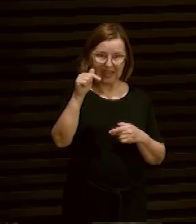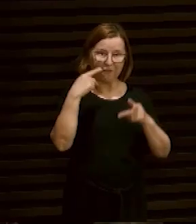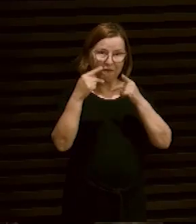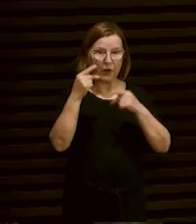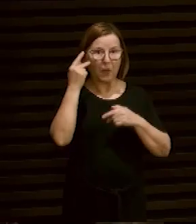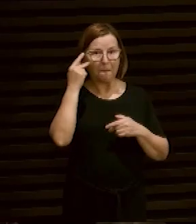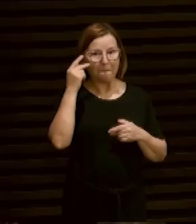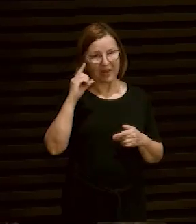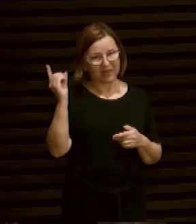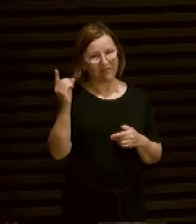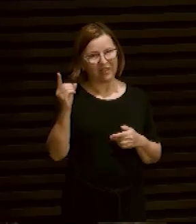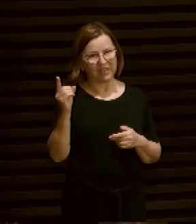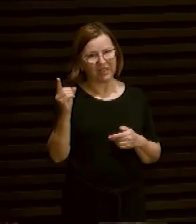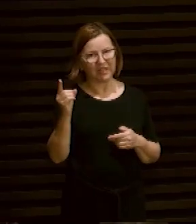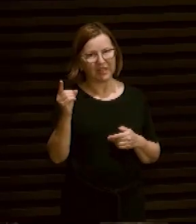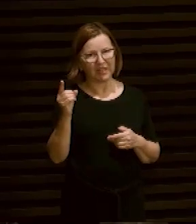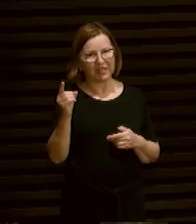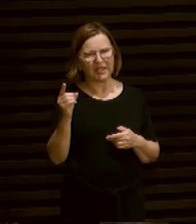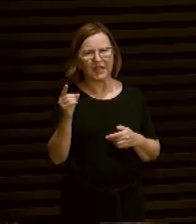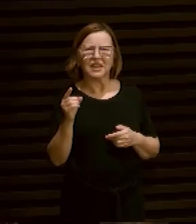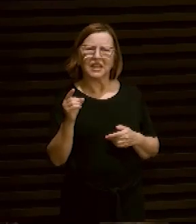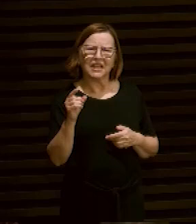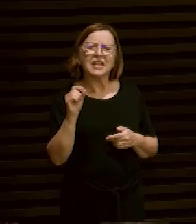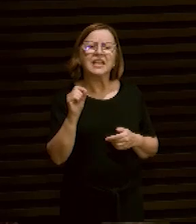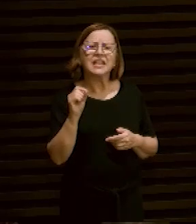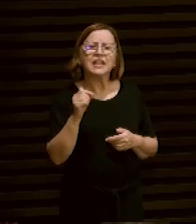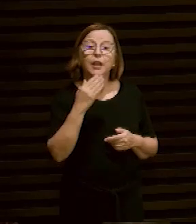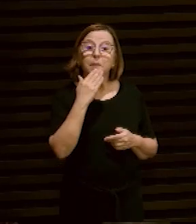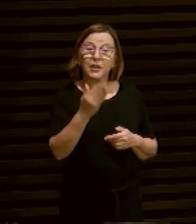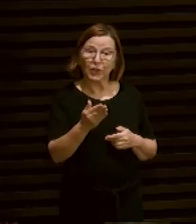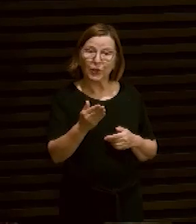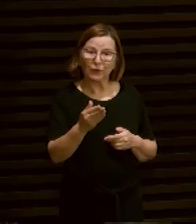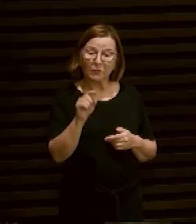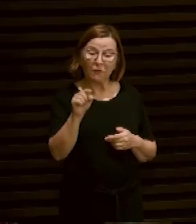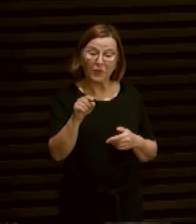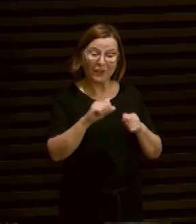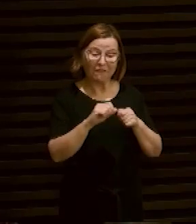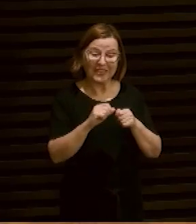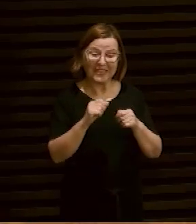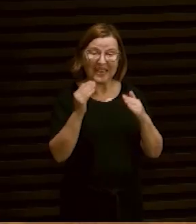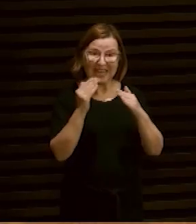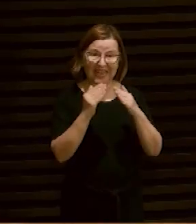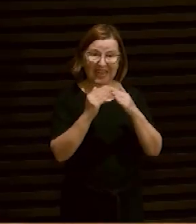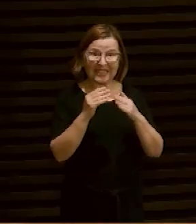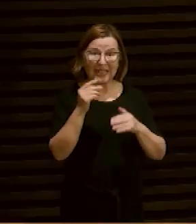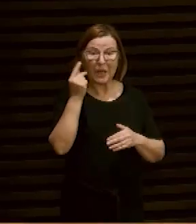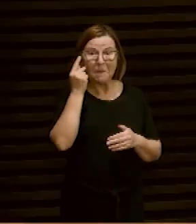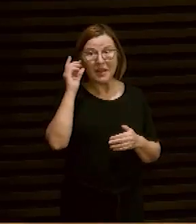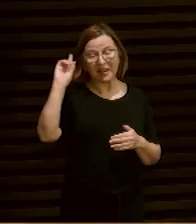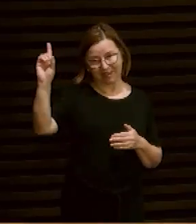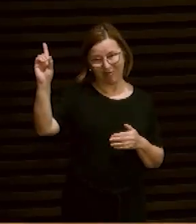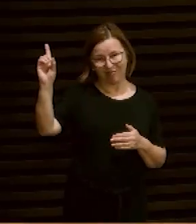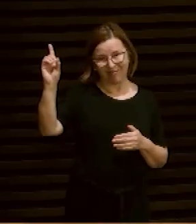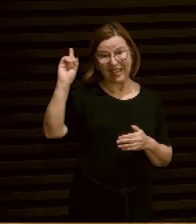mim? Eu sempre habitei em tenda. Eu sou um Deus móvel. Eu sou um Deus que